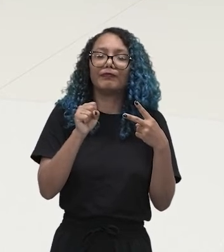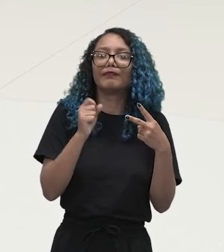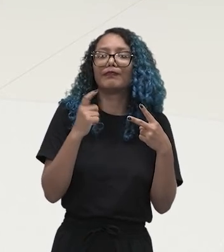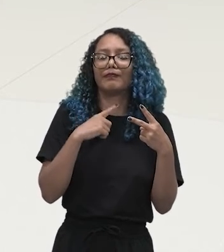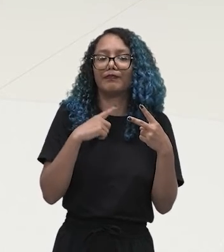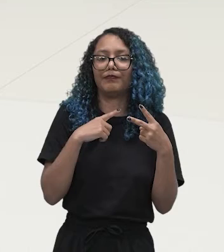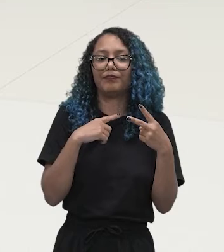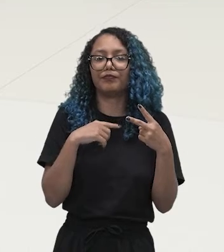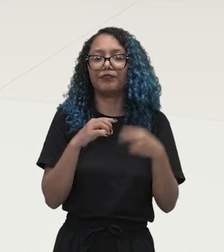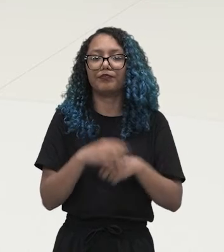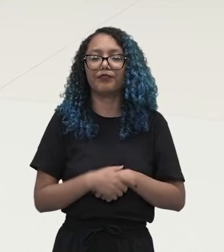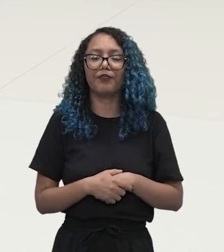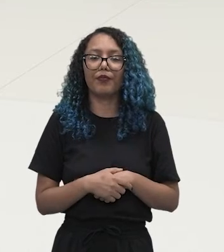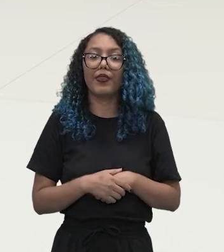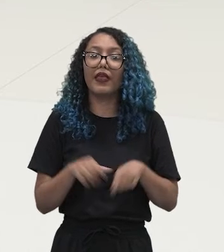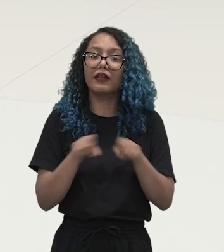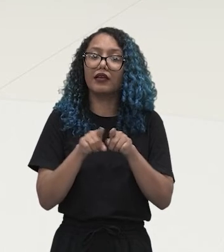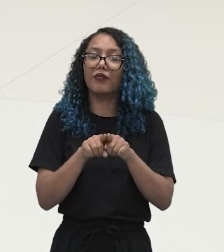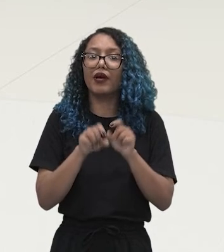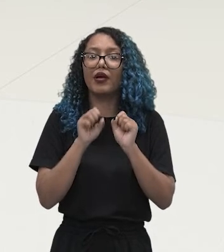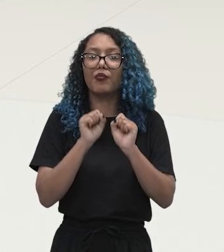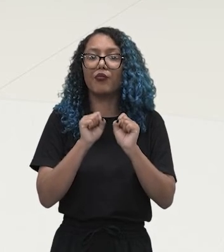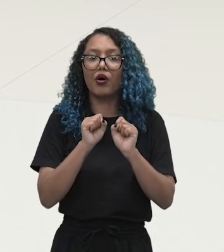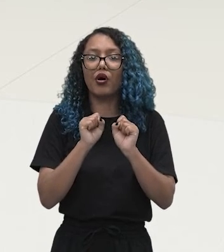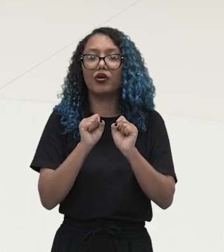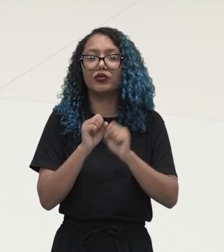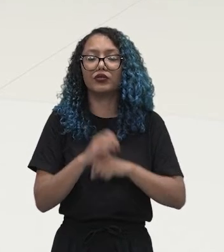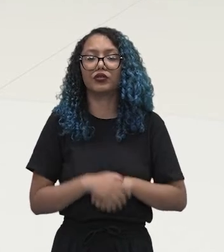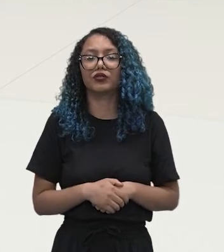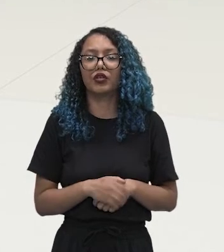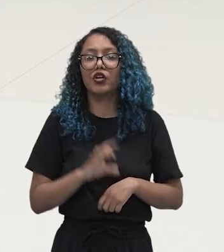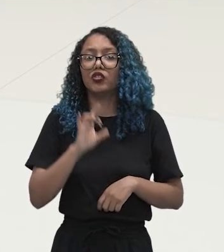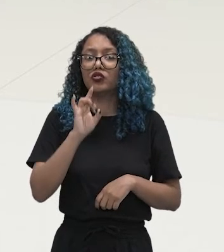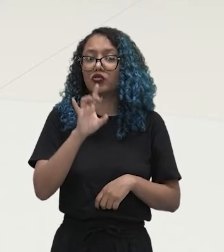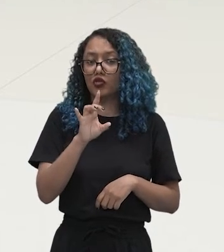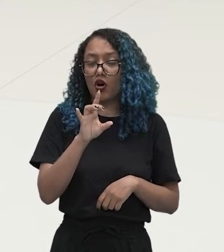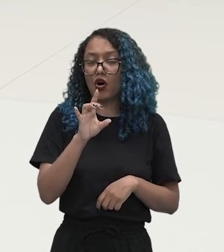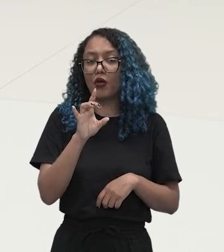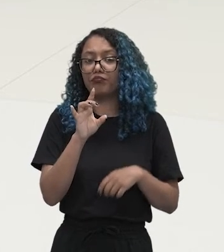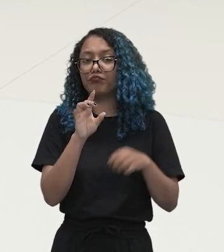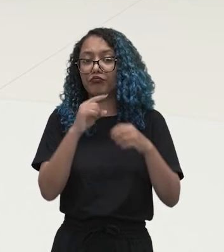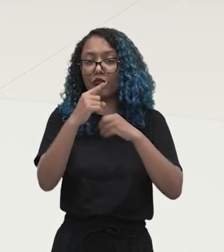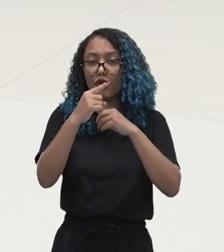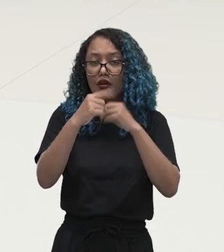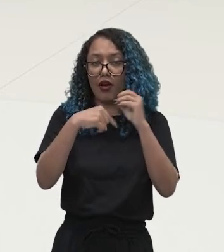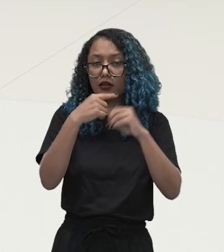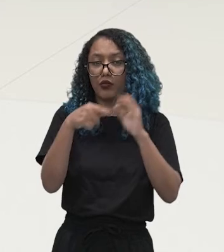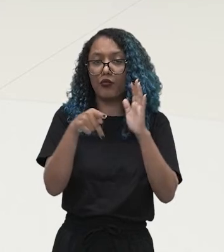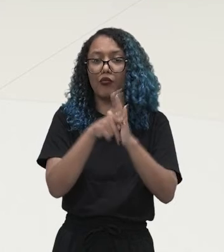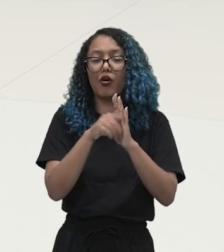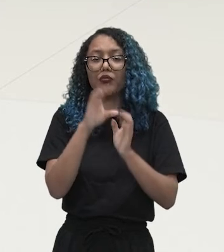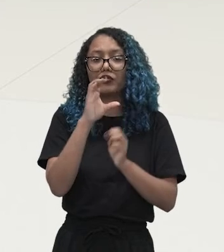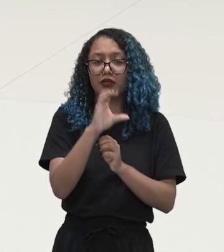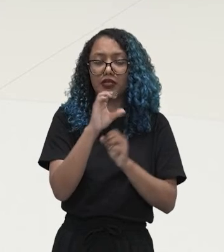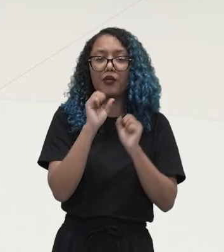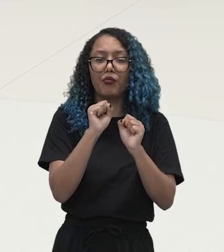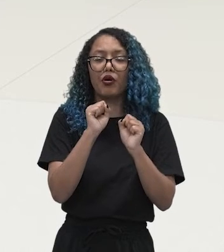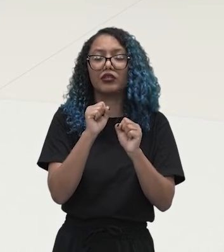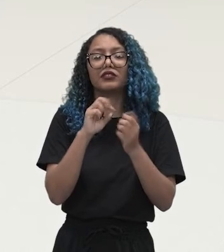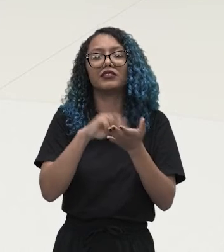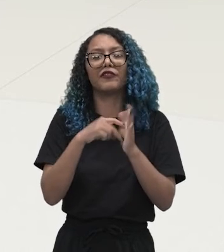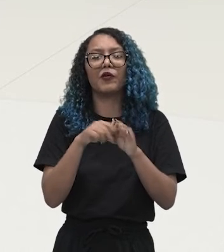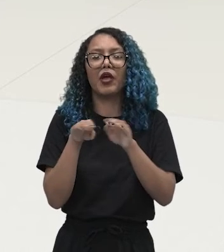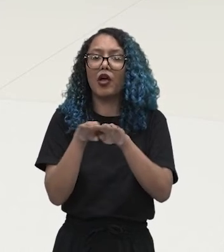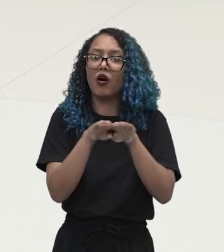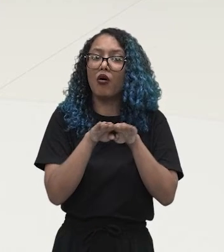alicíclicas também elas podem ser fechadas somente por átomos de carbonos, que elas são homogêneas. Só que como a